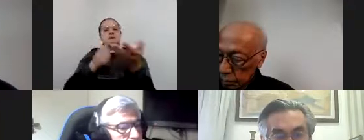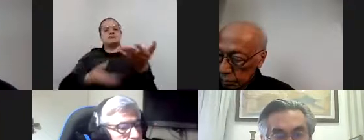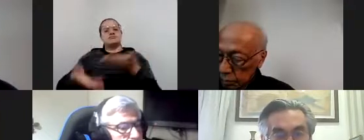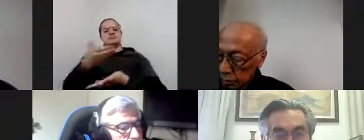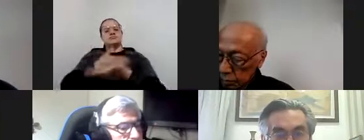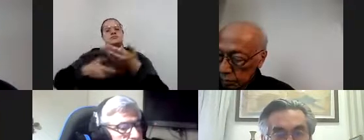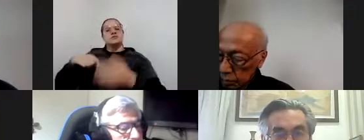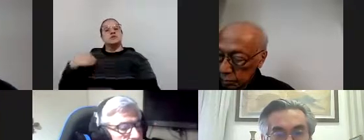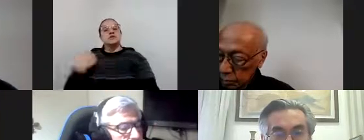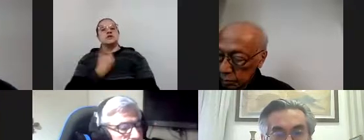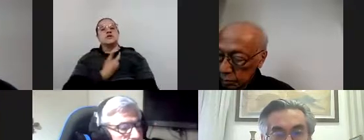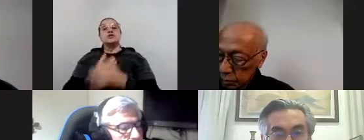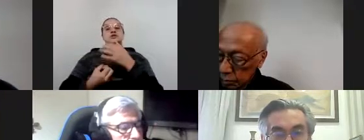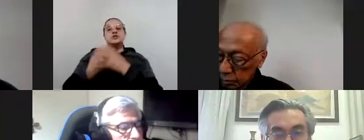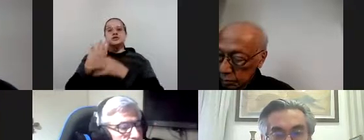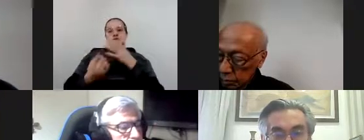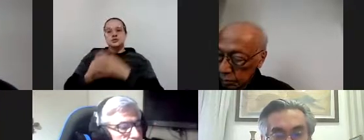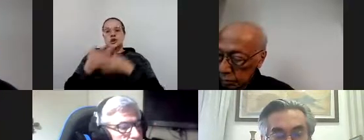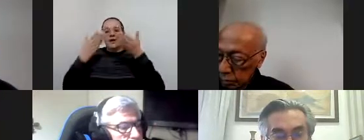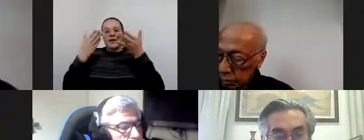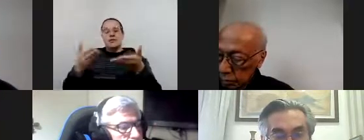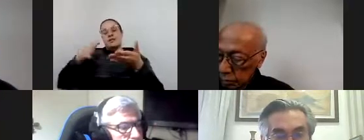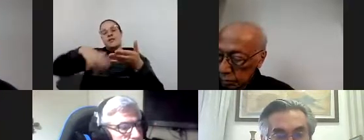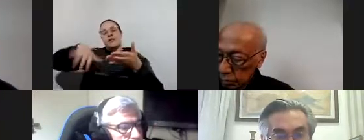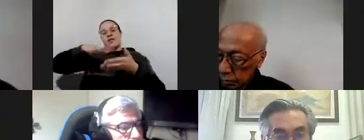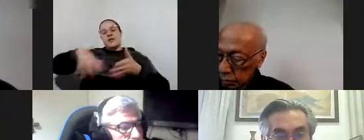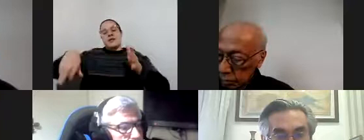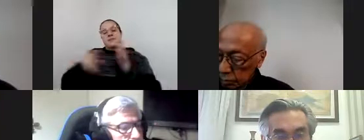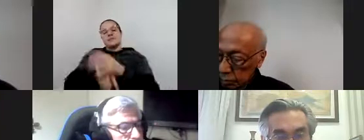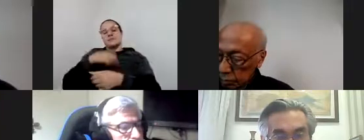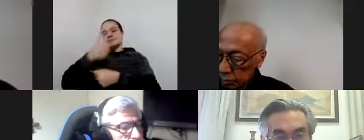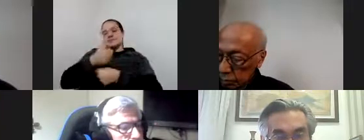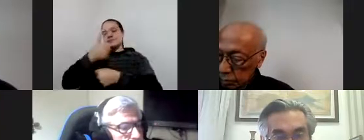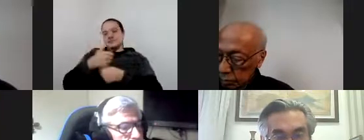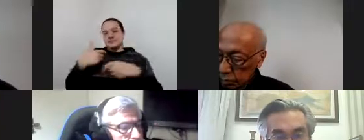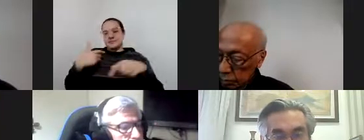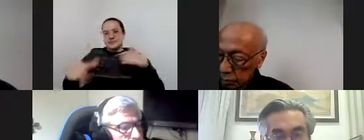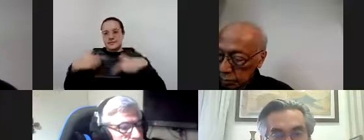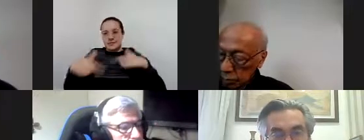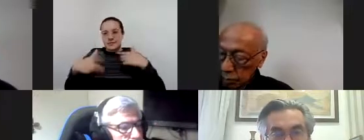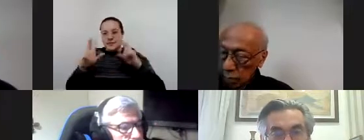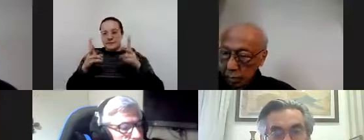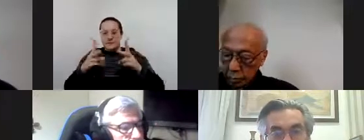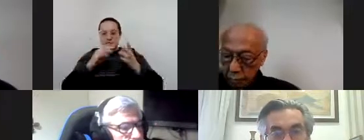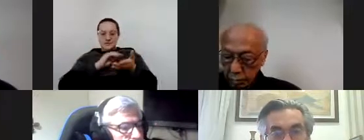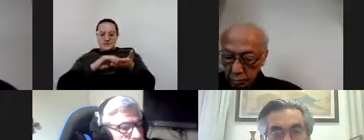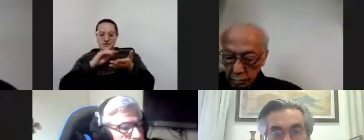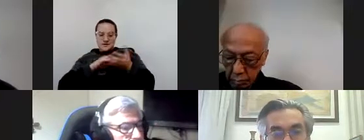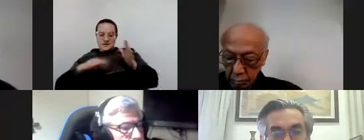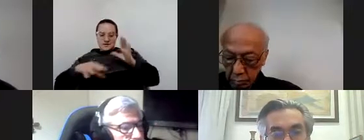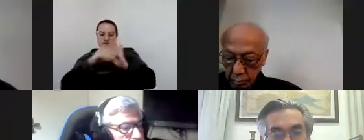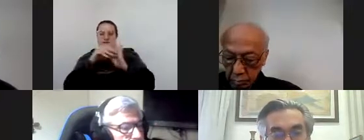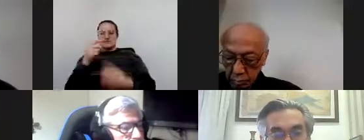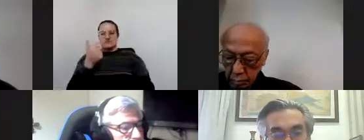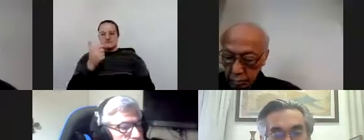da Superintendência Regional do Trabalho, ainda que ela não pertença formalmente à estrutura da Secretaria.